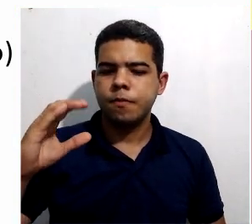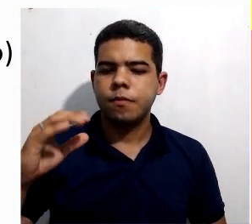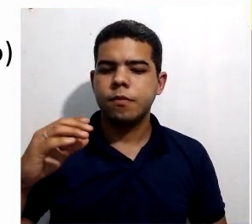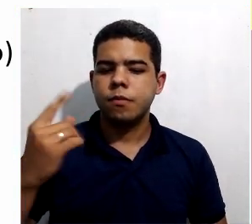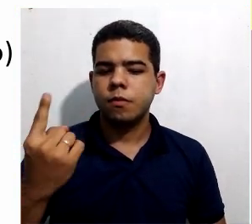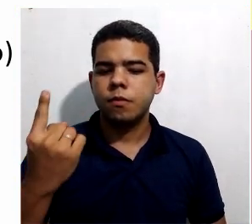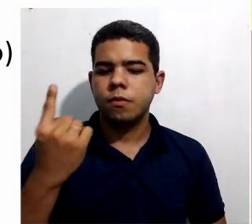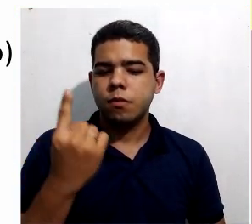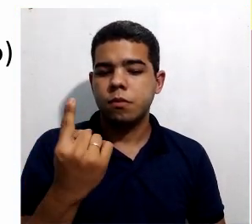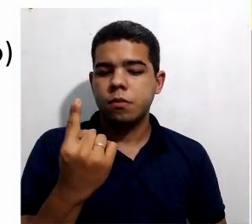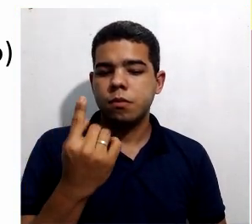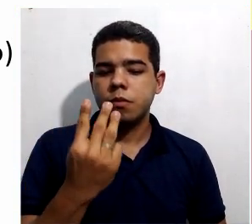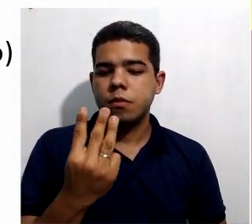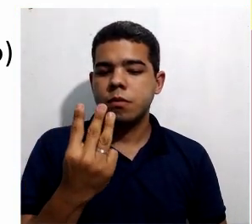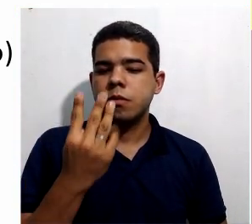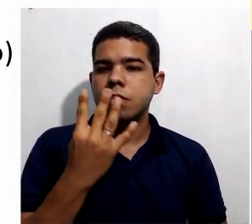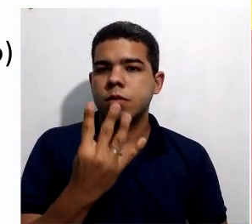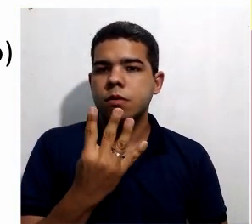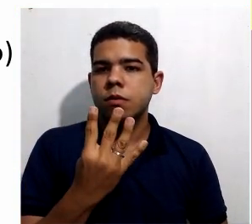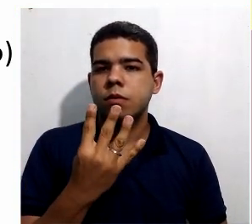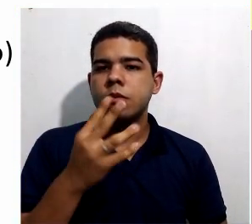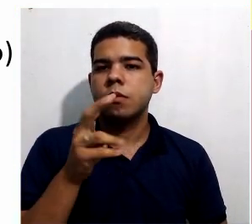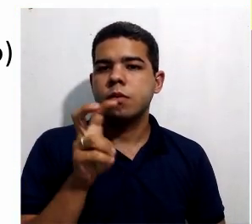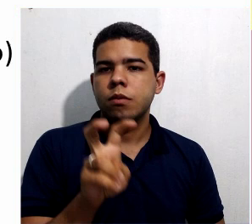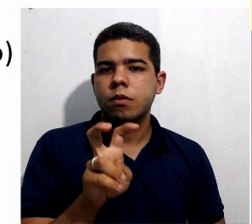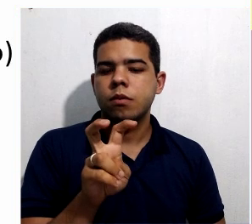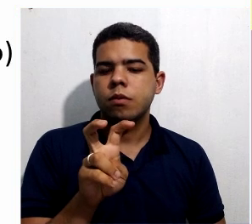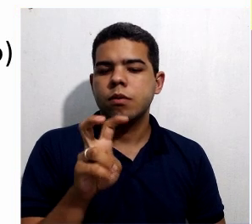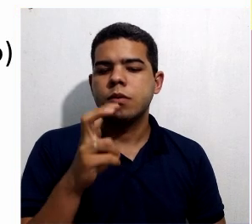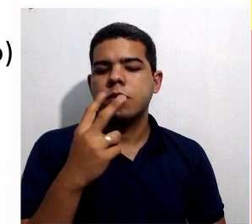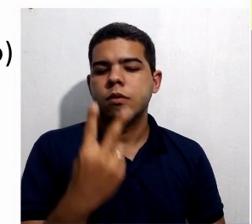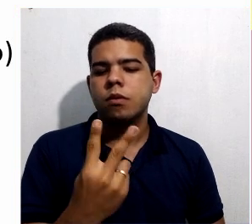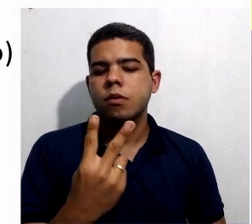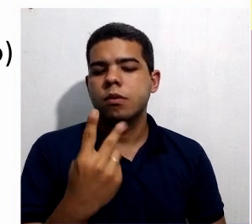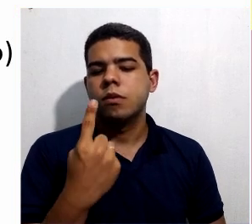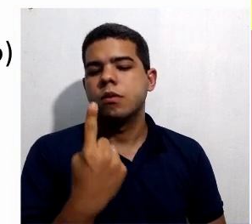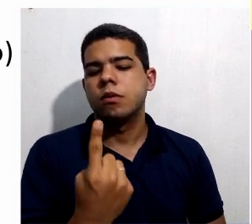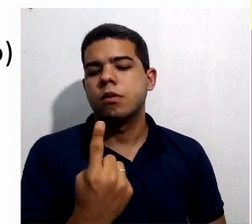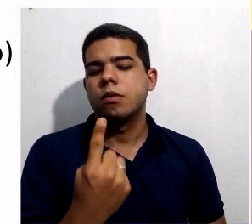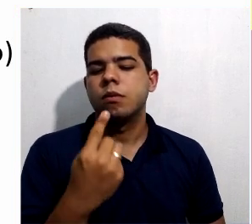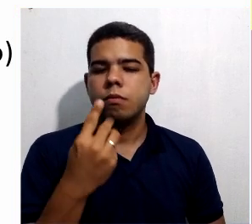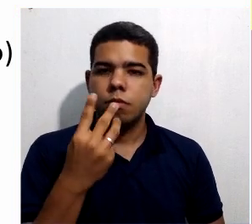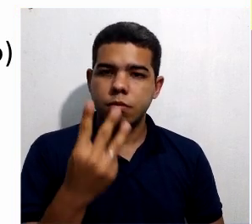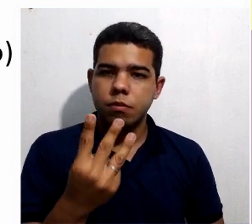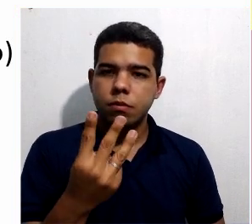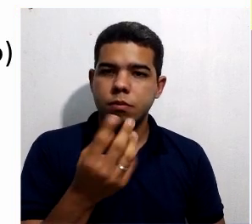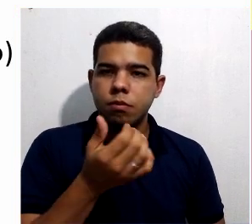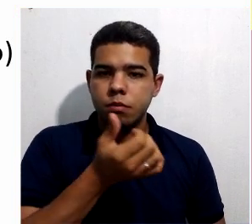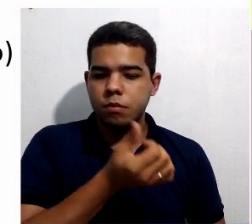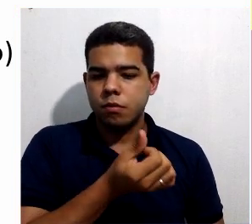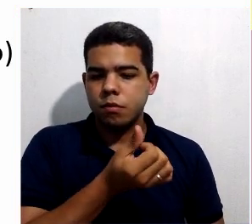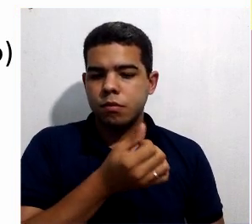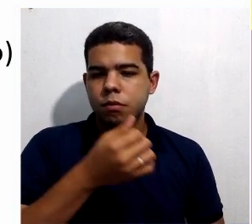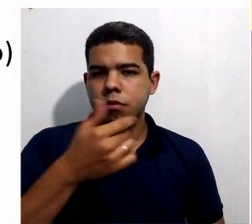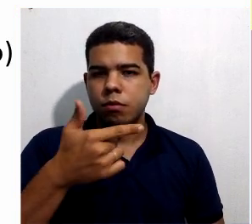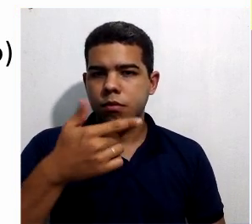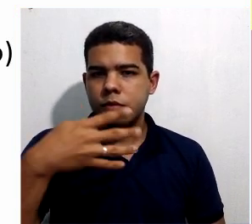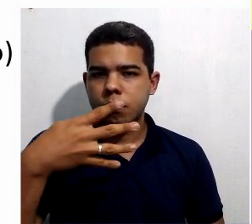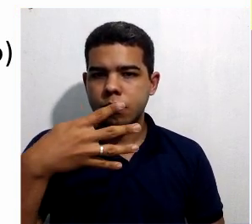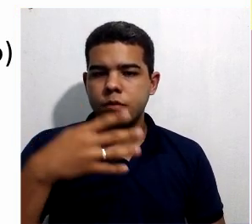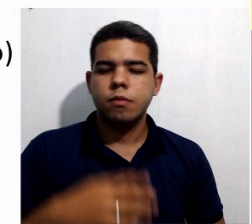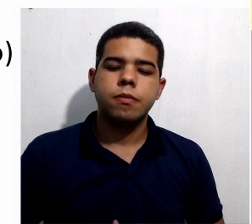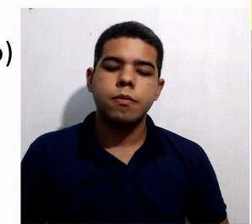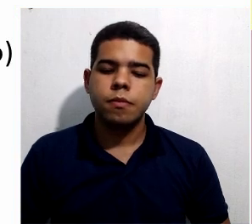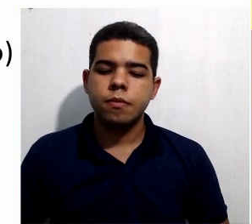sequência. 1, 1, 3, 4, 5, 2, 1, 3,